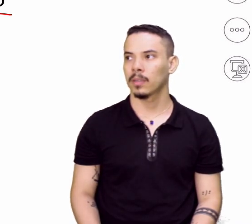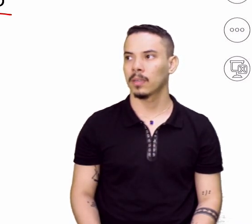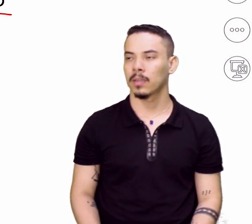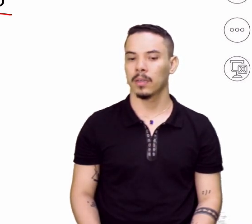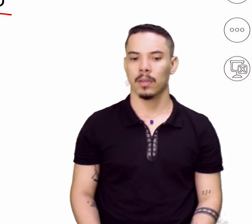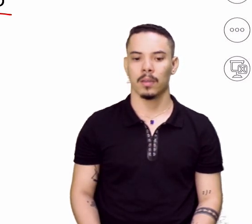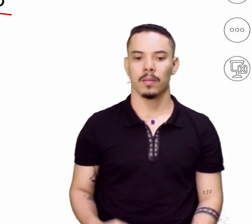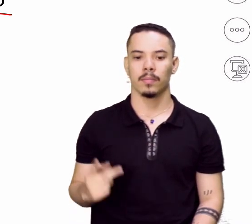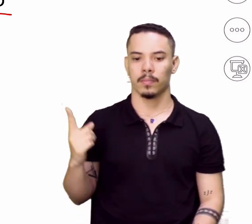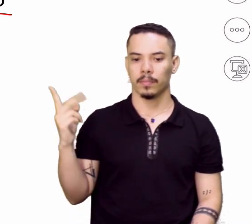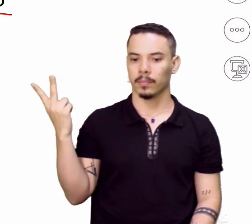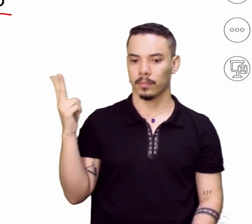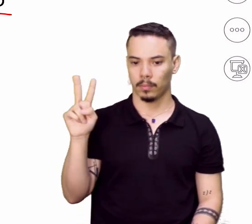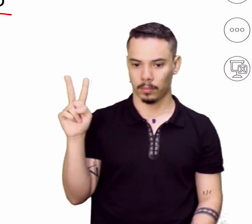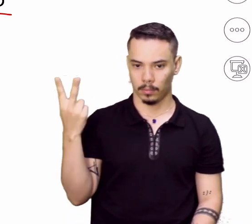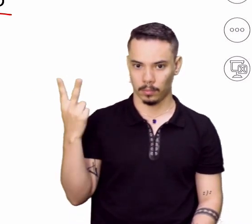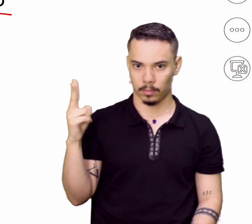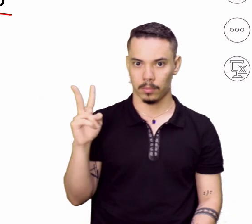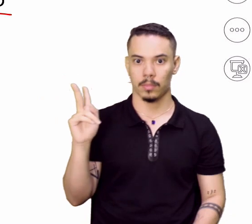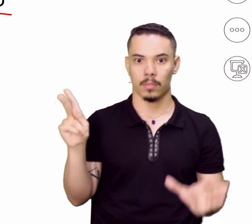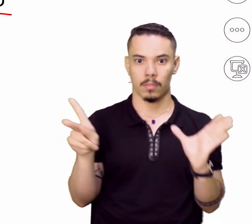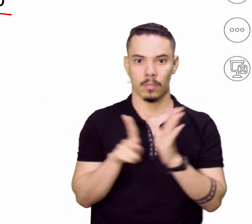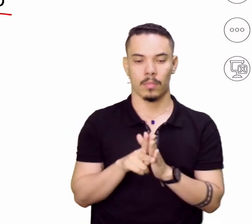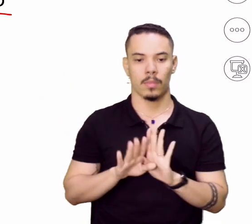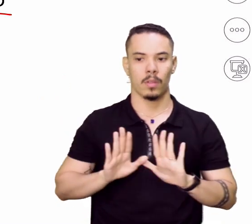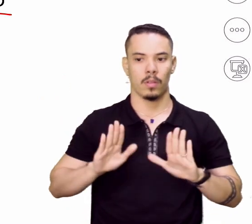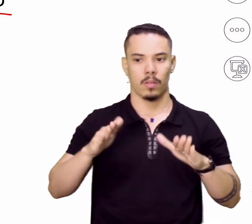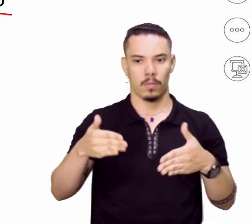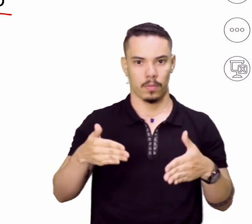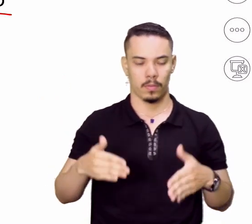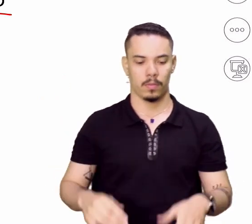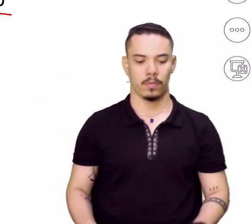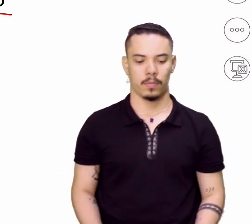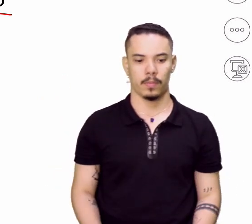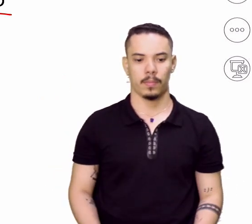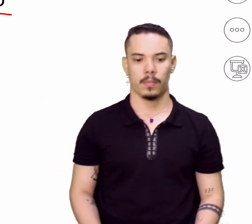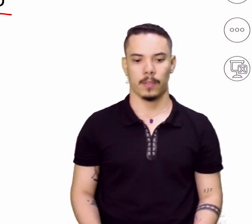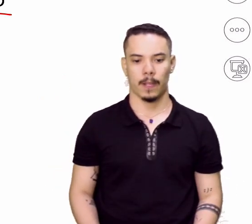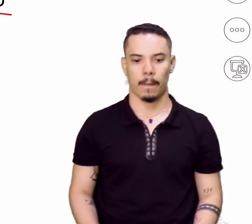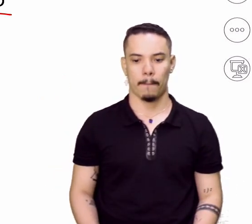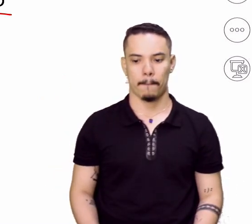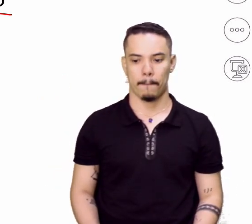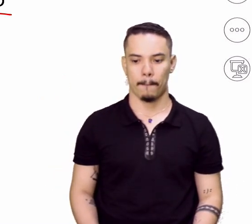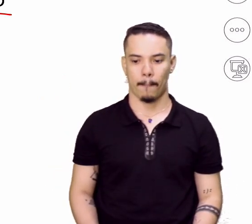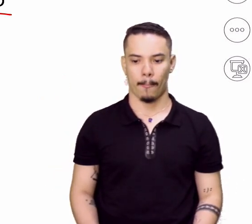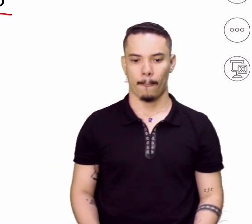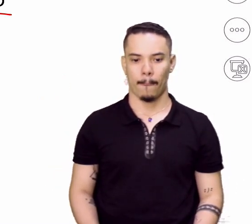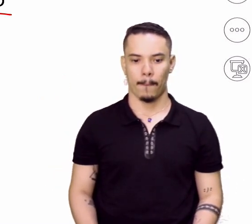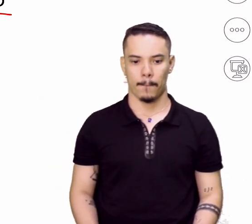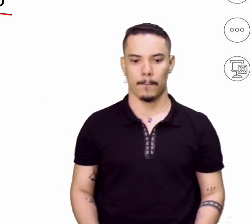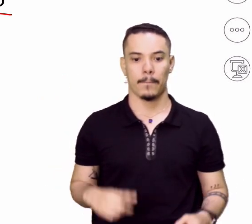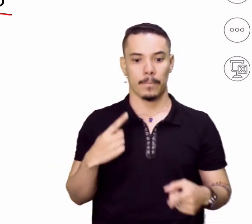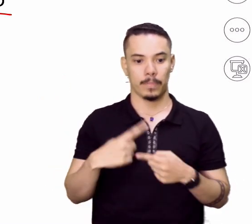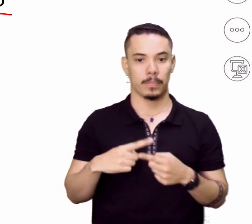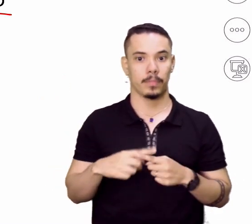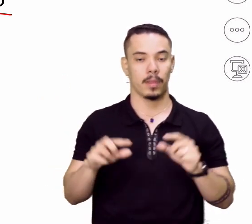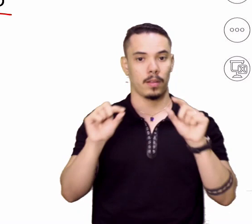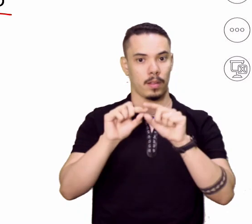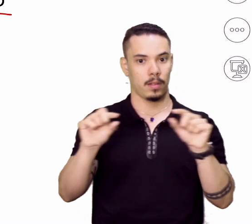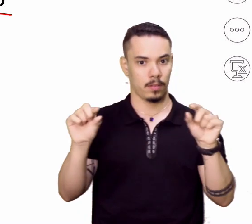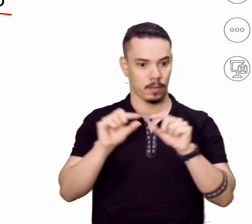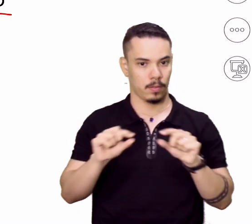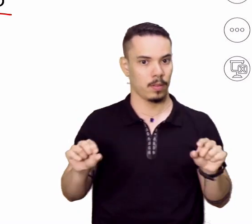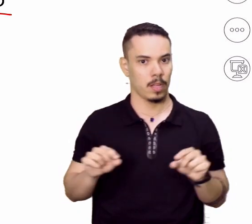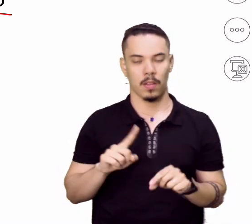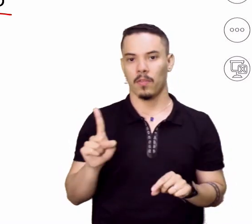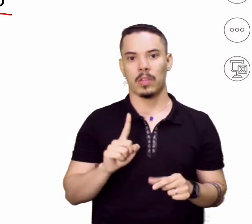nas define clauses, tá? Nas define clauses, que são as orações restritivas, aquela que você